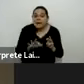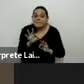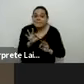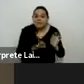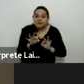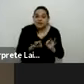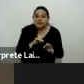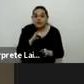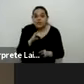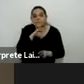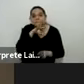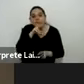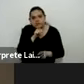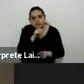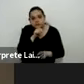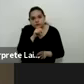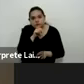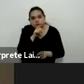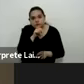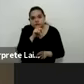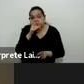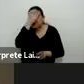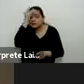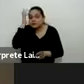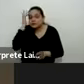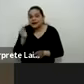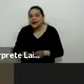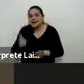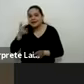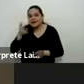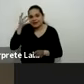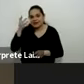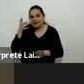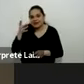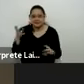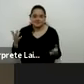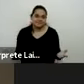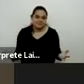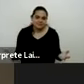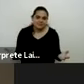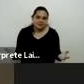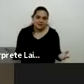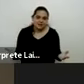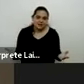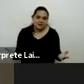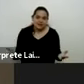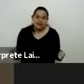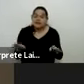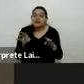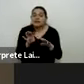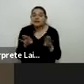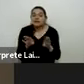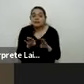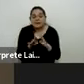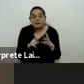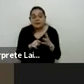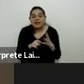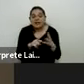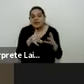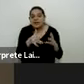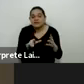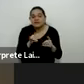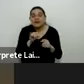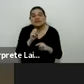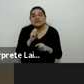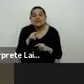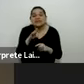grandes fortunas. Segundo, ele não abre mão de manter as isenções fiscais, que giram em torno de